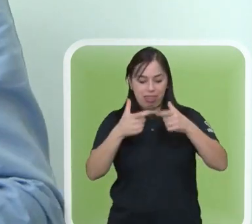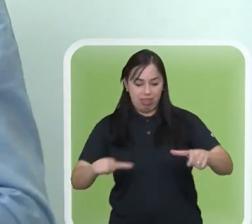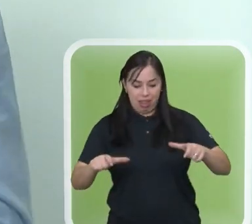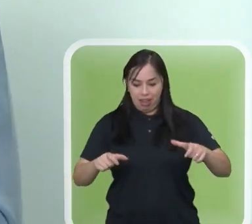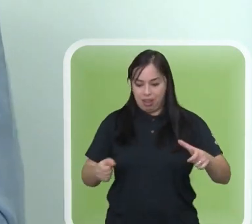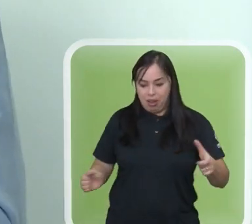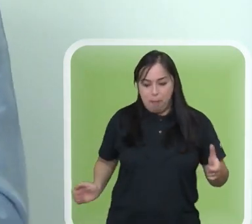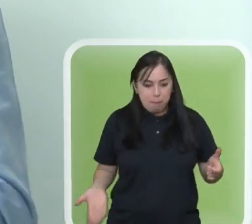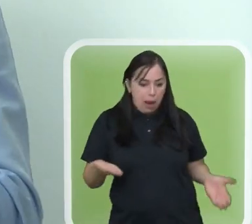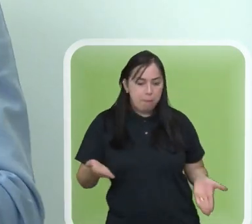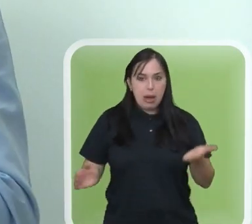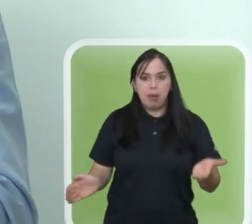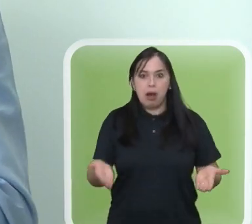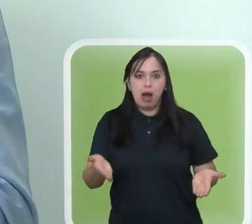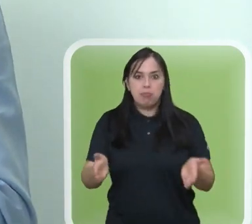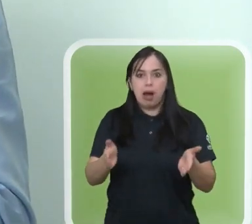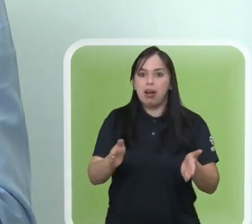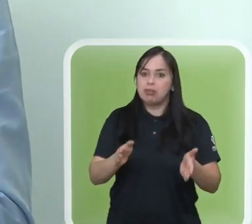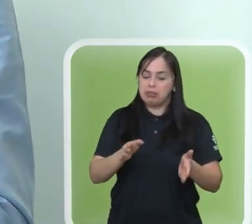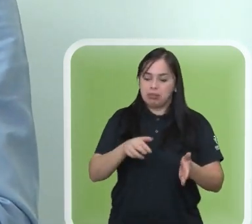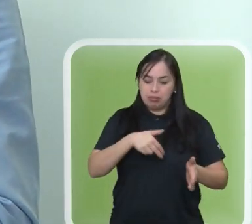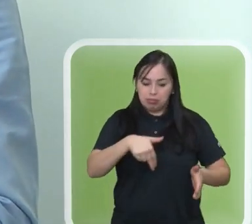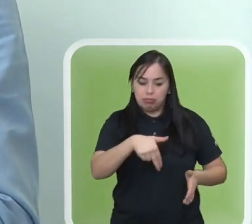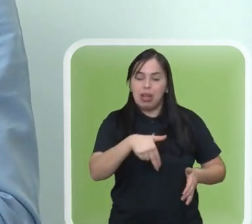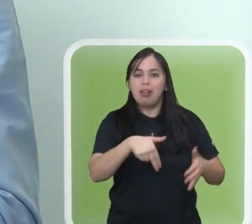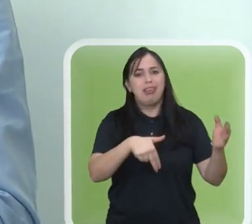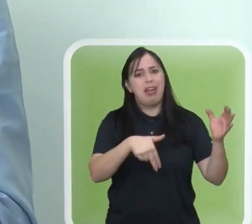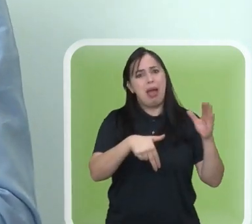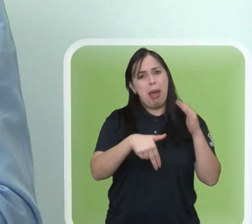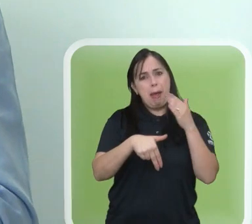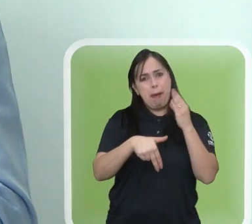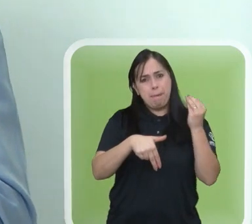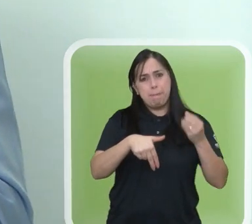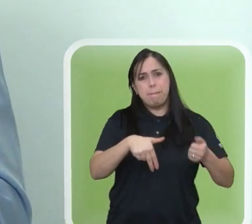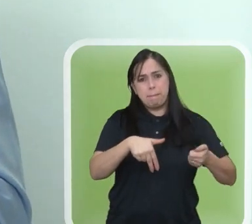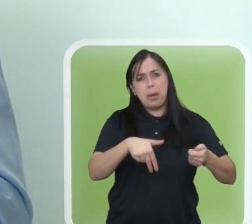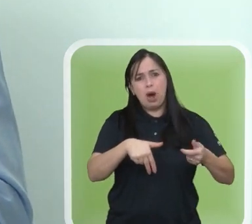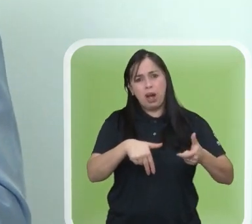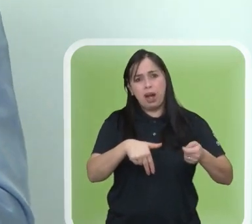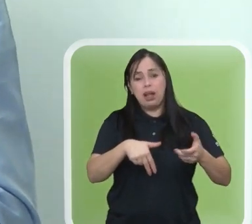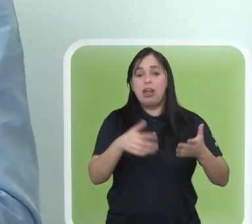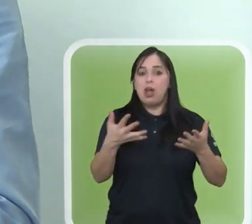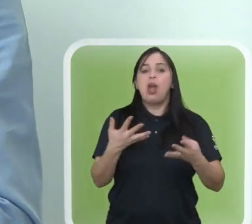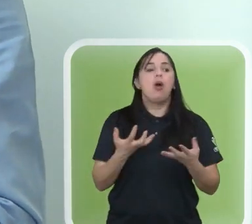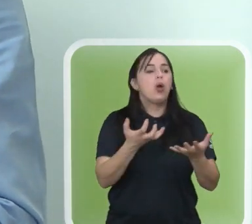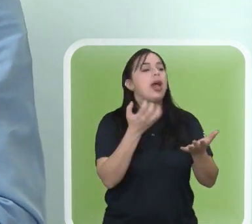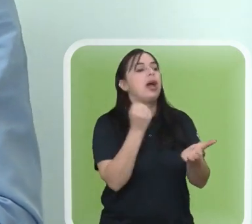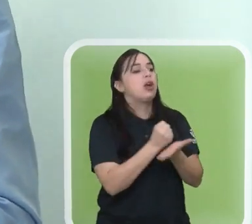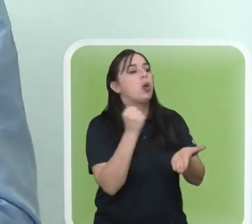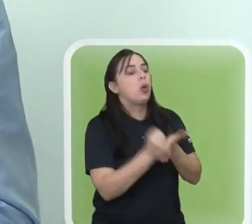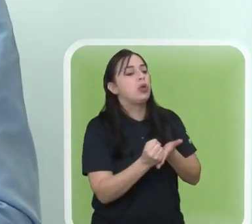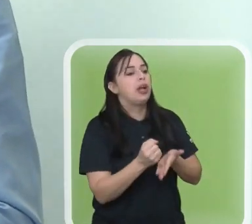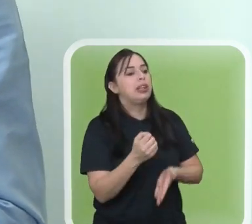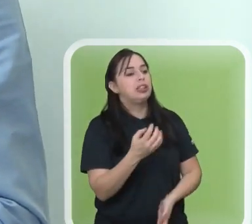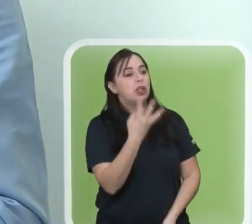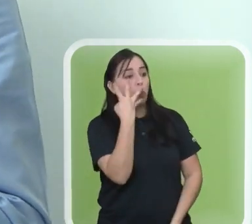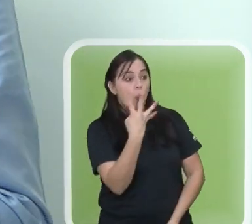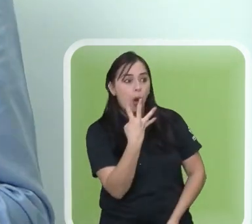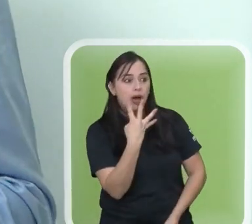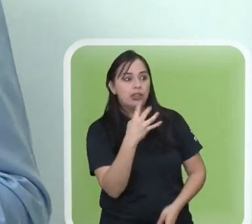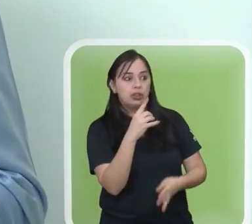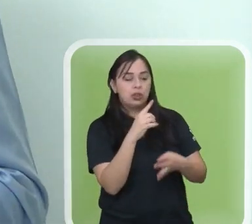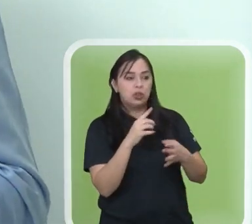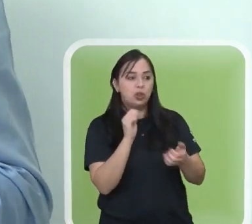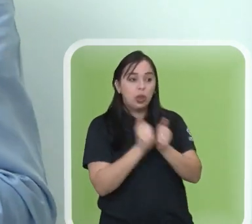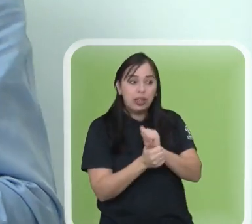atacantes de beirada. Pelo meio sai, mas sai menos. E eu falei, eu quero que contrate 4 atacantes rápidos de beirada. Só